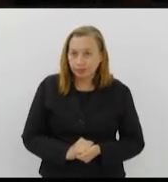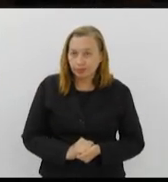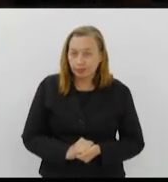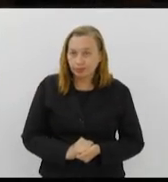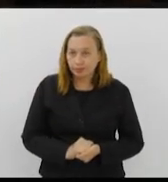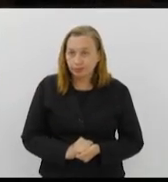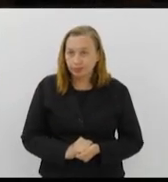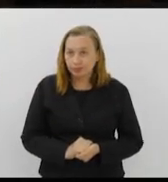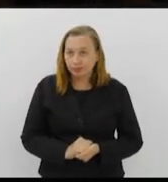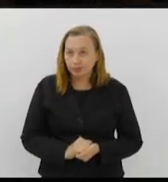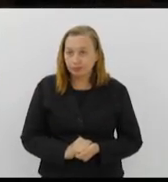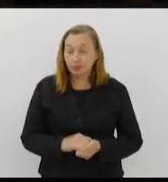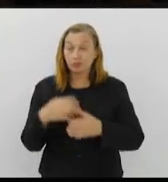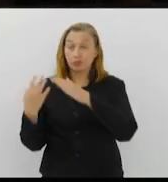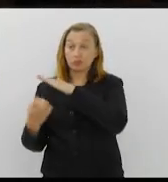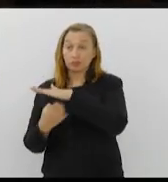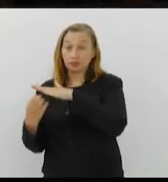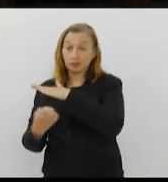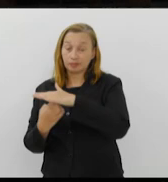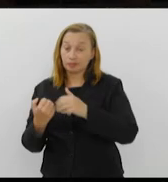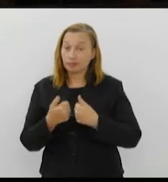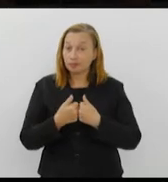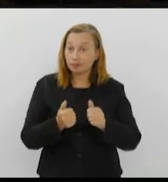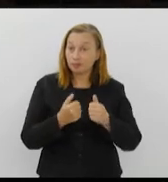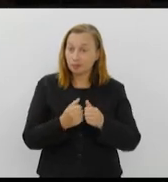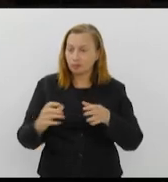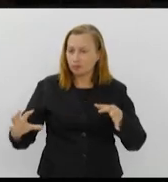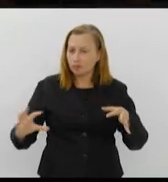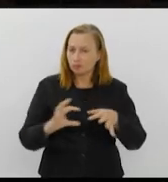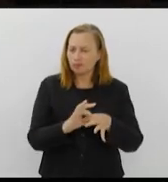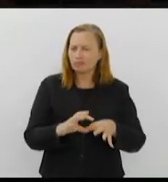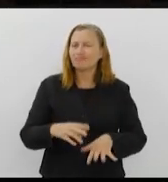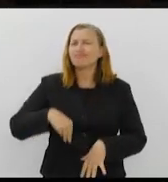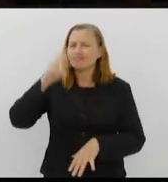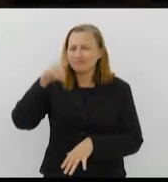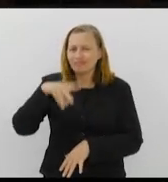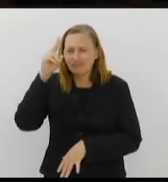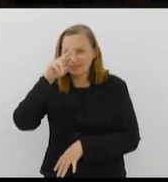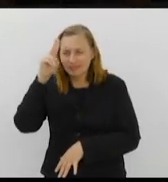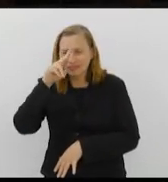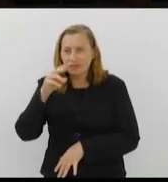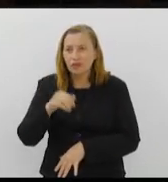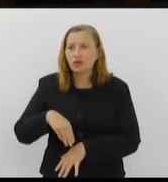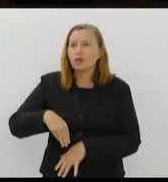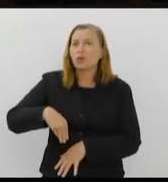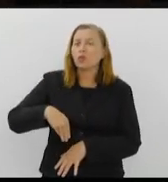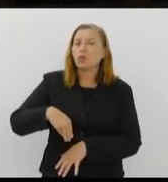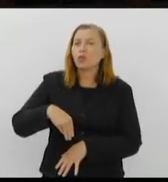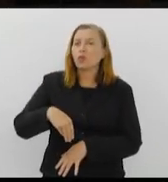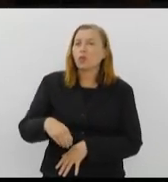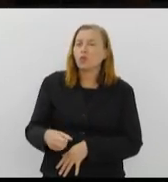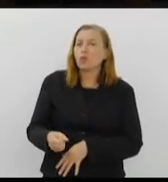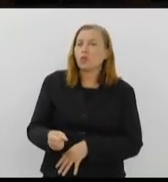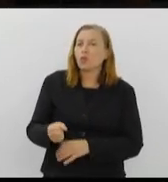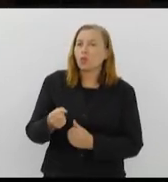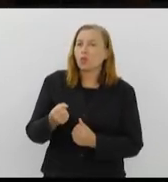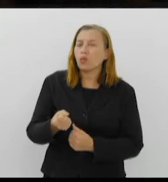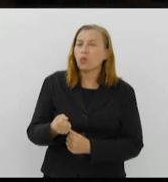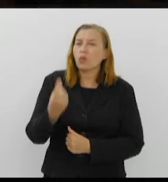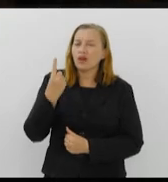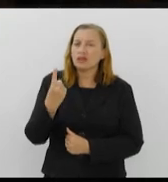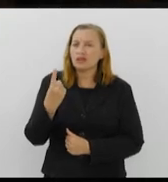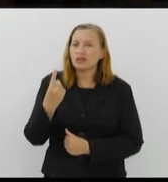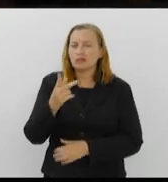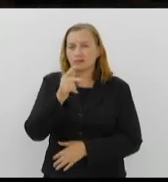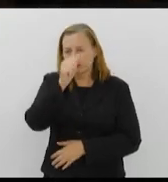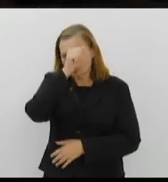lobby com as empresas de ônibus. Ora, quem não se lembra do ex-presidente do DETRO, que delatou que recebia R$1 milhão por